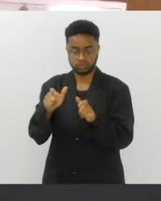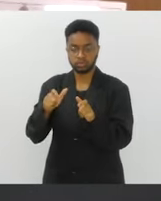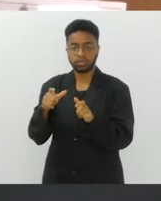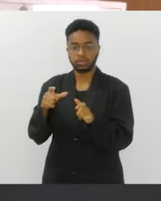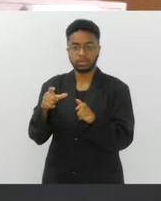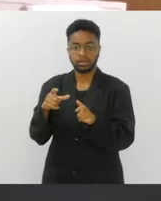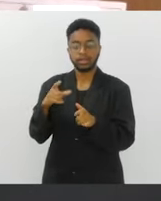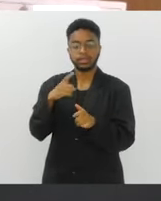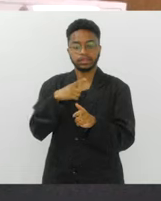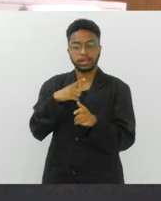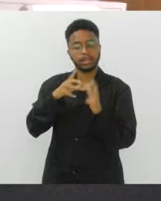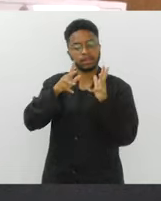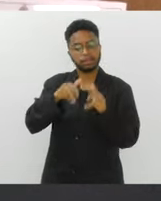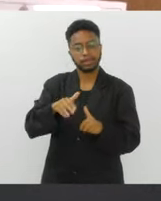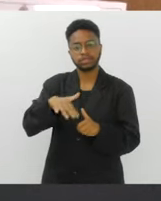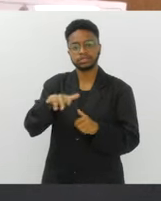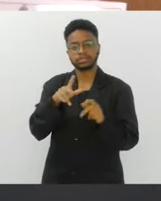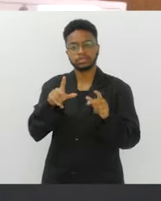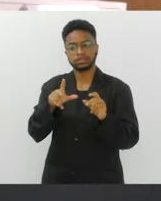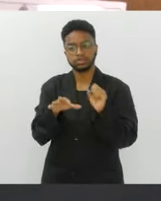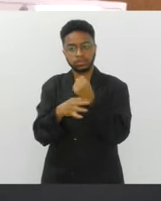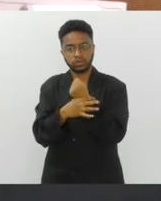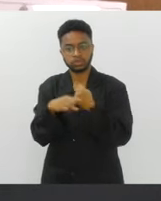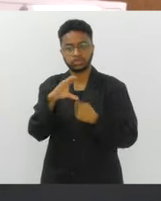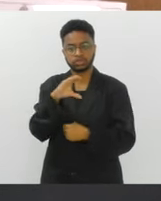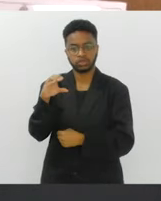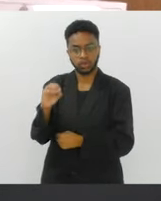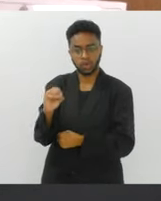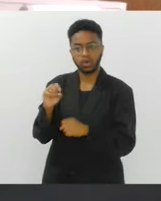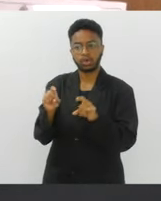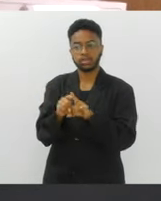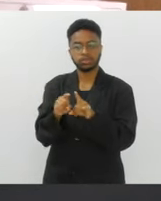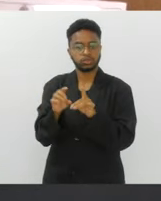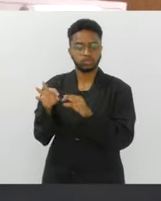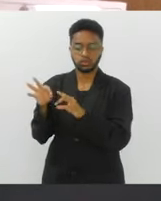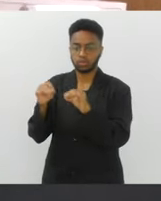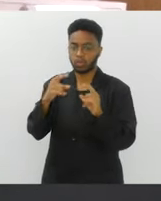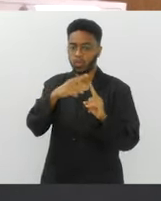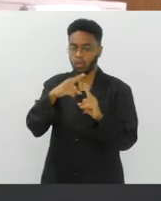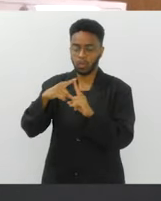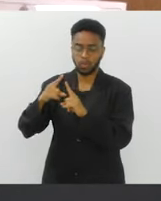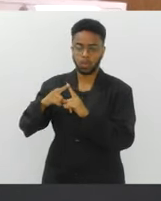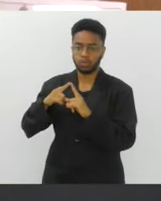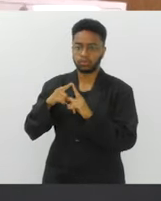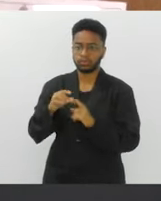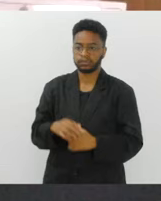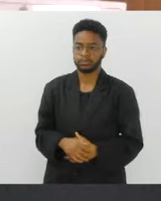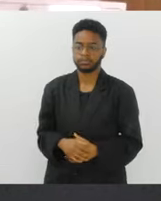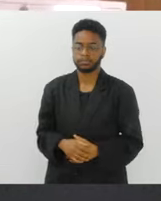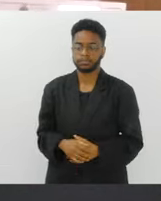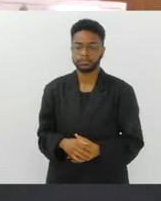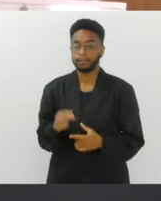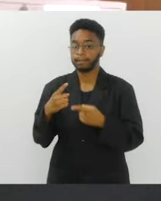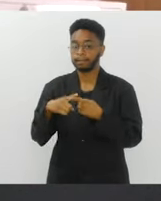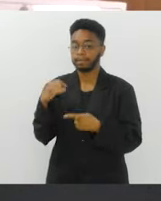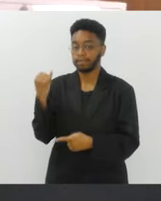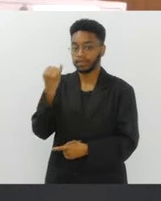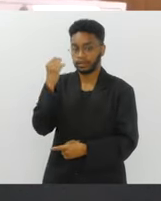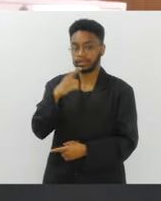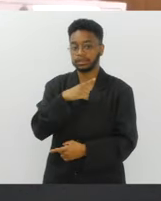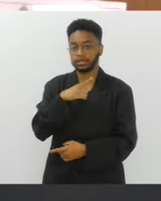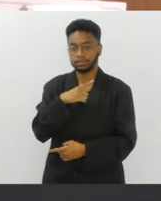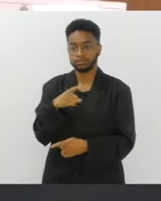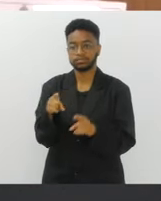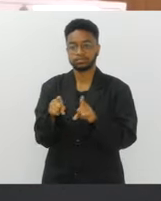da limpeza, da segurança, do maquinista, do CCO, do operador de máquina, da sinalização, de todos. É importante que tenha isso.